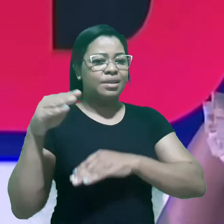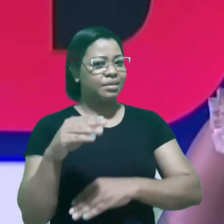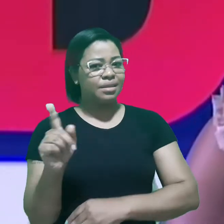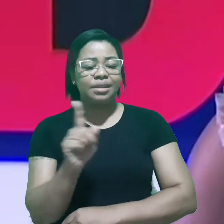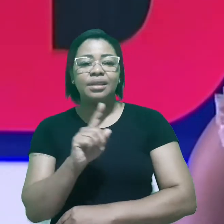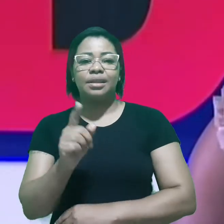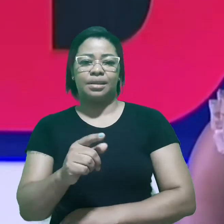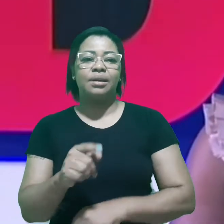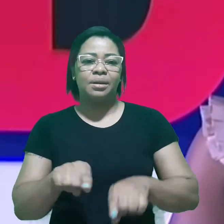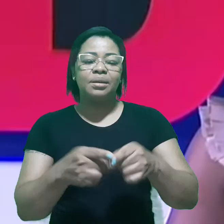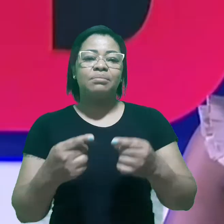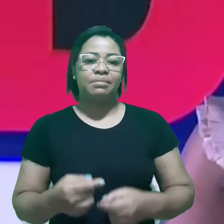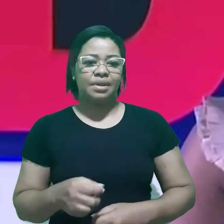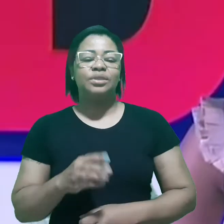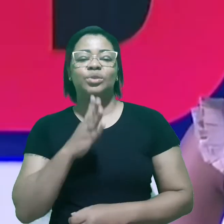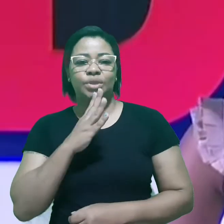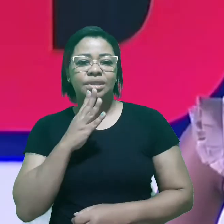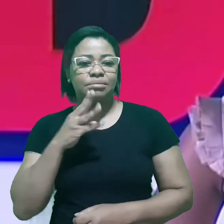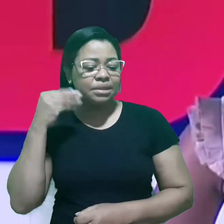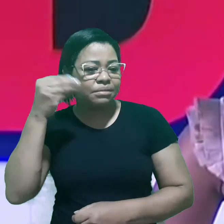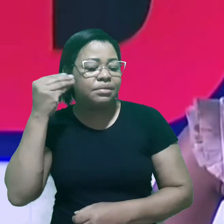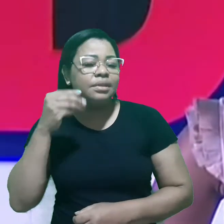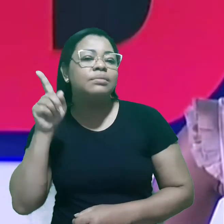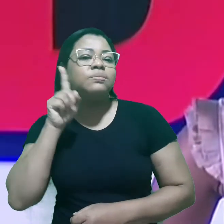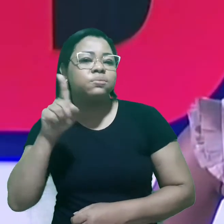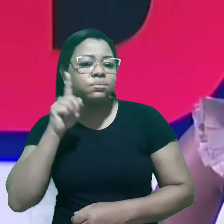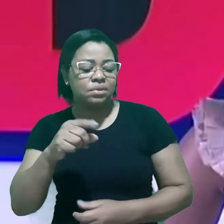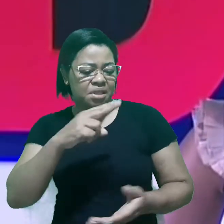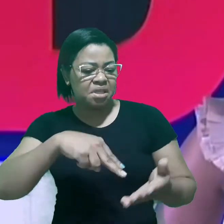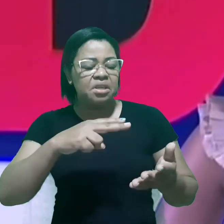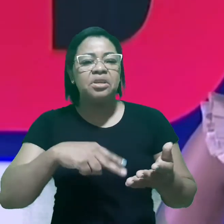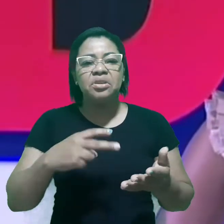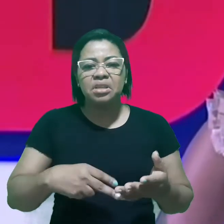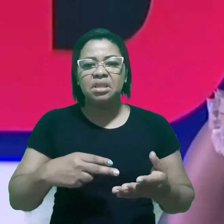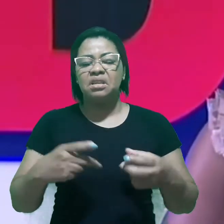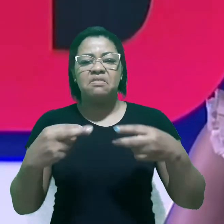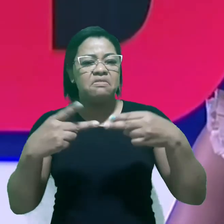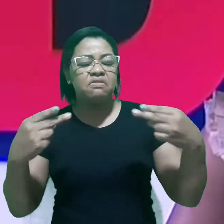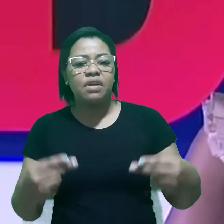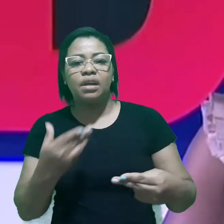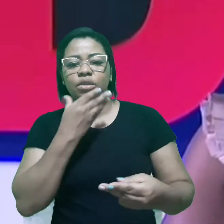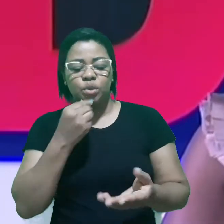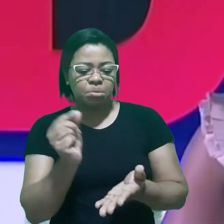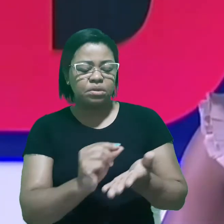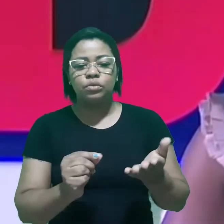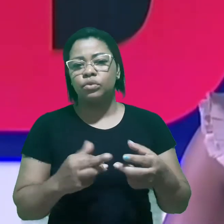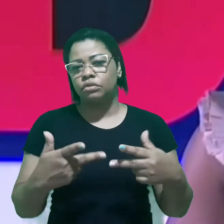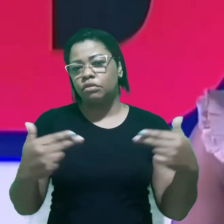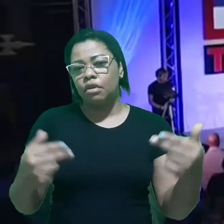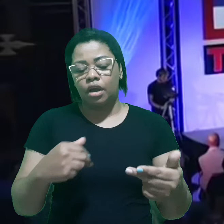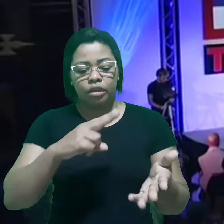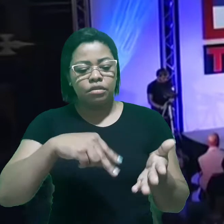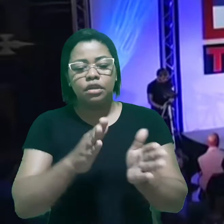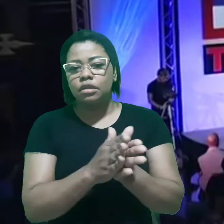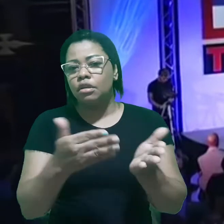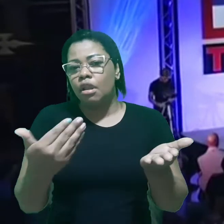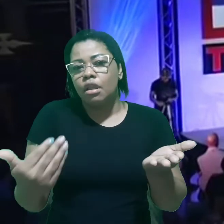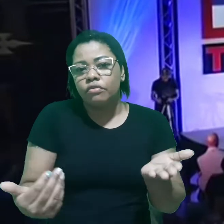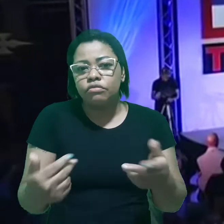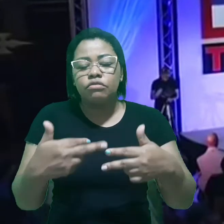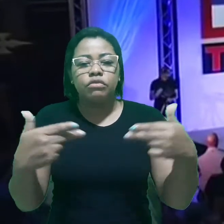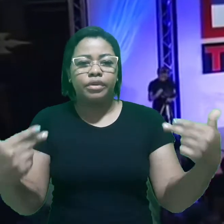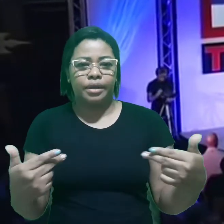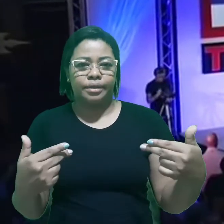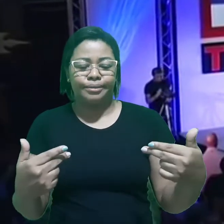havia lido Tyler, Updike, Steinbeck e Gateskill. Eu não tinha uma única história sobre a América. Quando eu